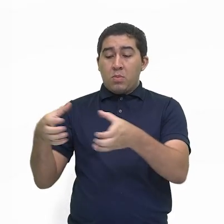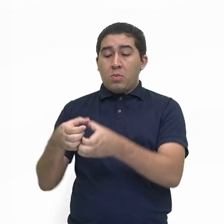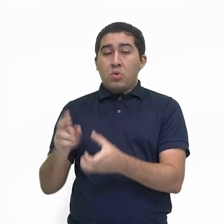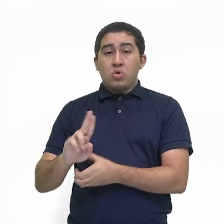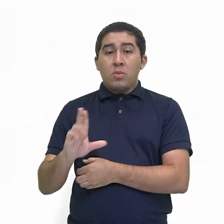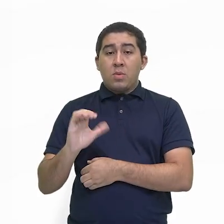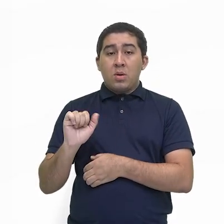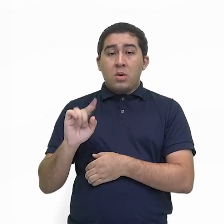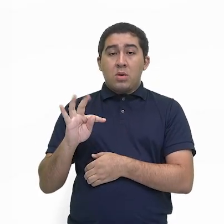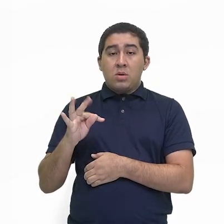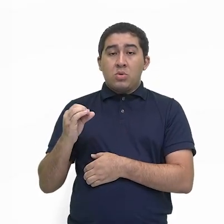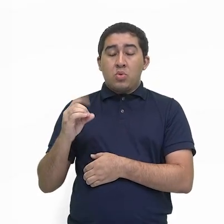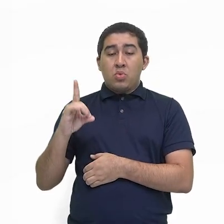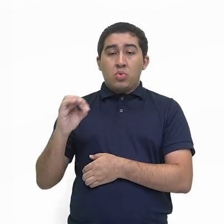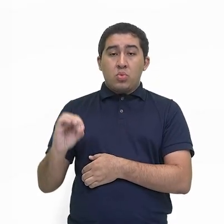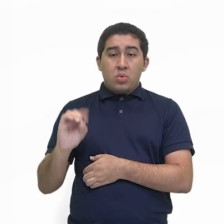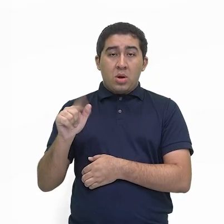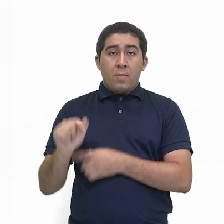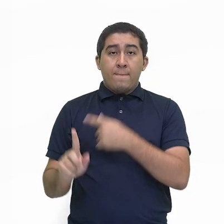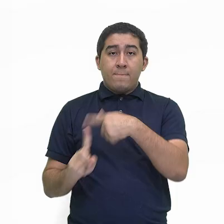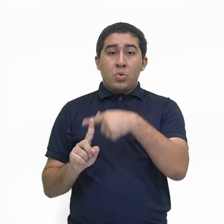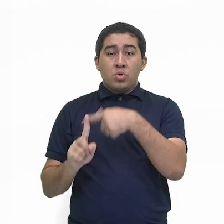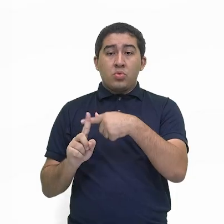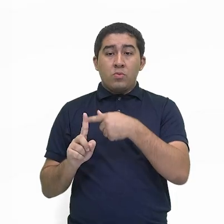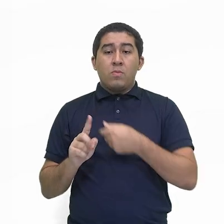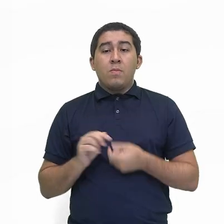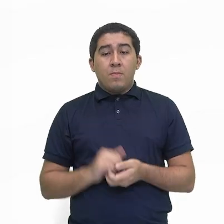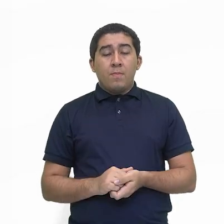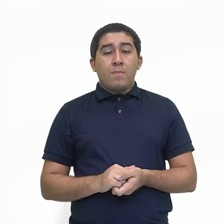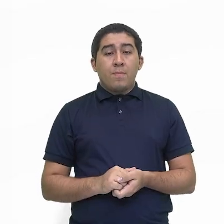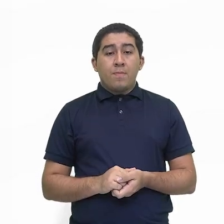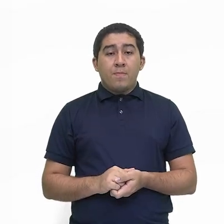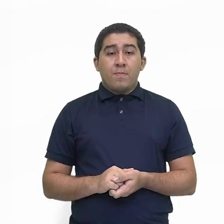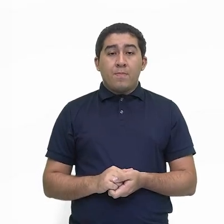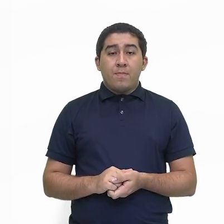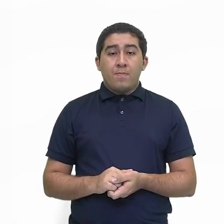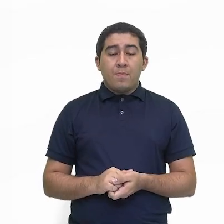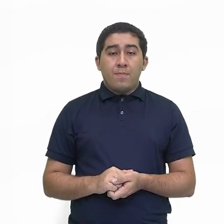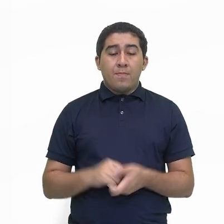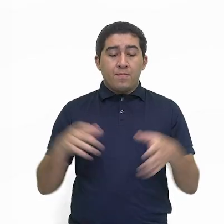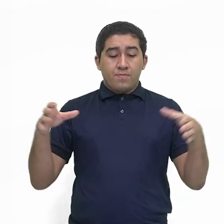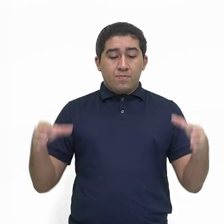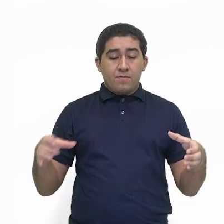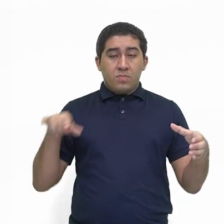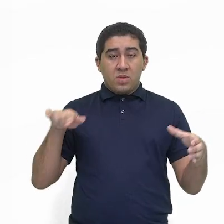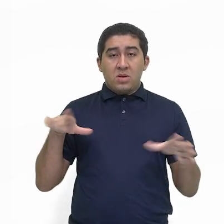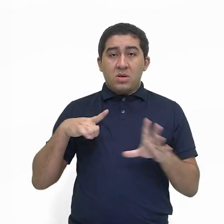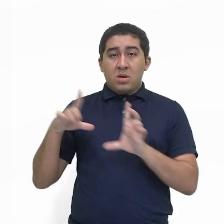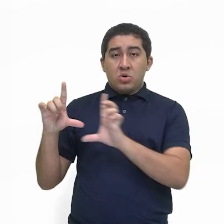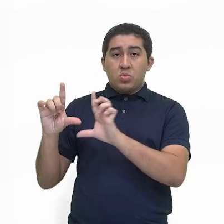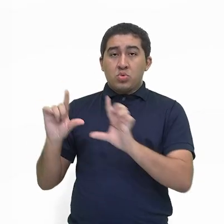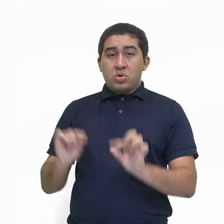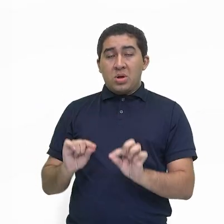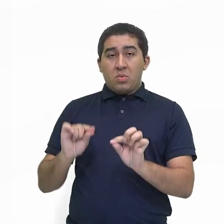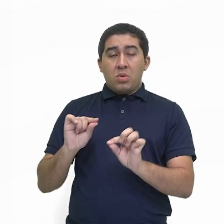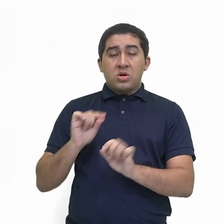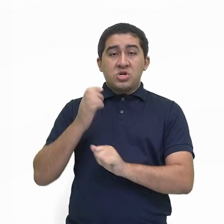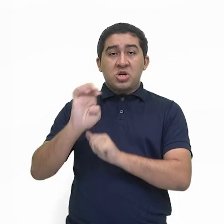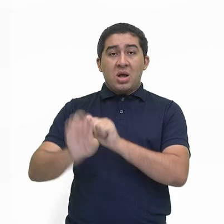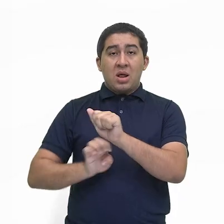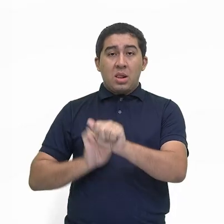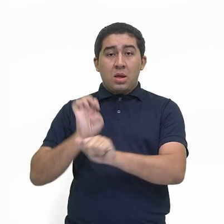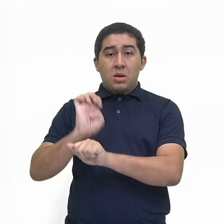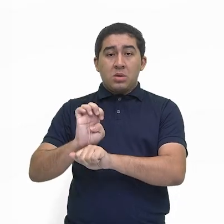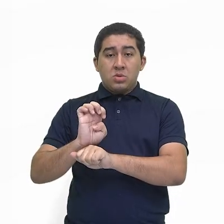chamada de cátodo, polo positivo da pilha. E no cátodo ocorre a redução, né, o processo de